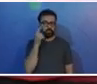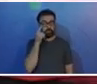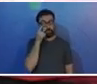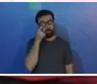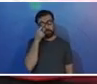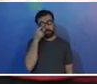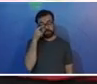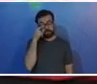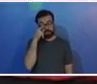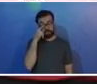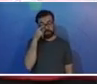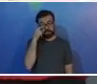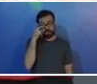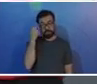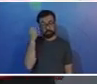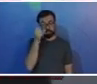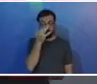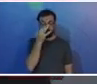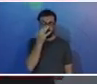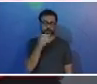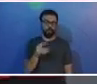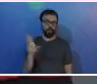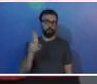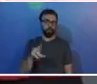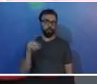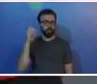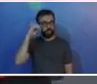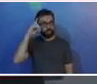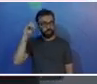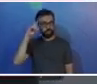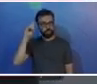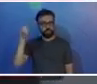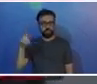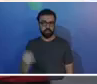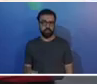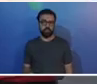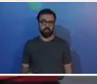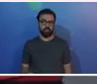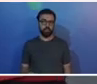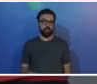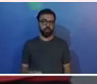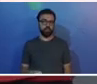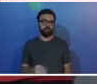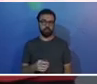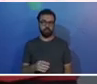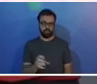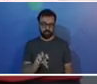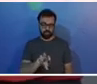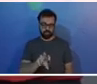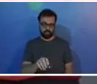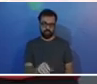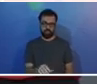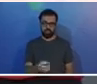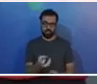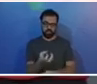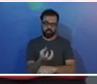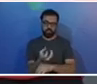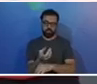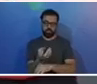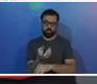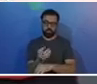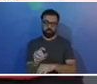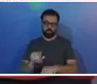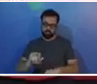temos vários produtos que a gente usa, que a gente tem. Um botijão de gás, nós temos roupas, né, sapato,